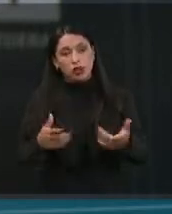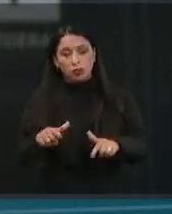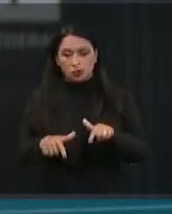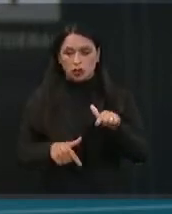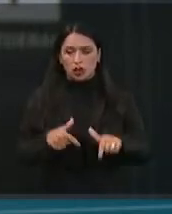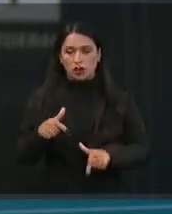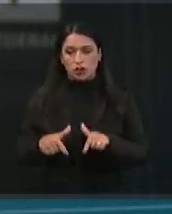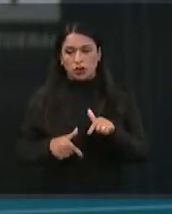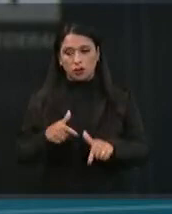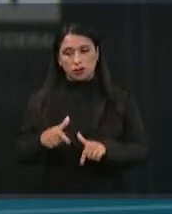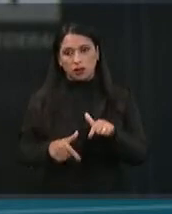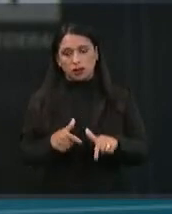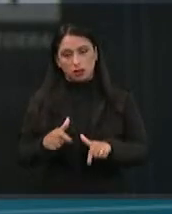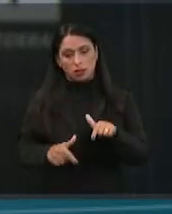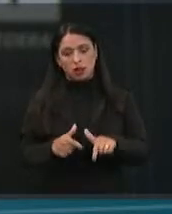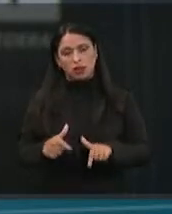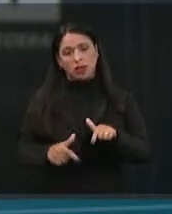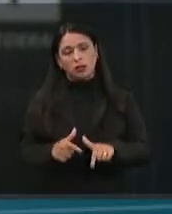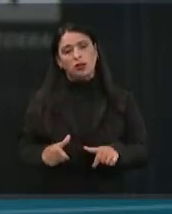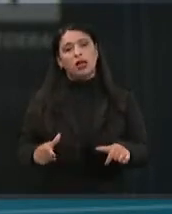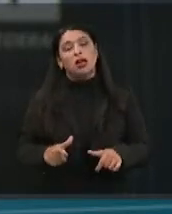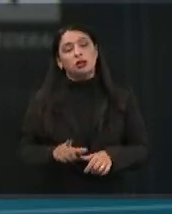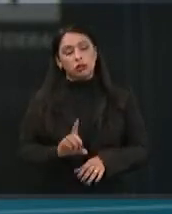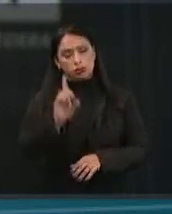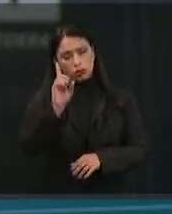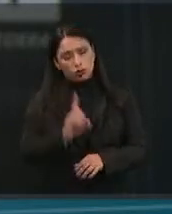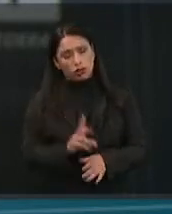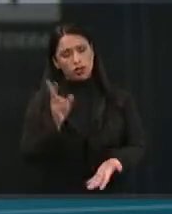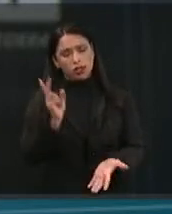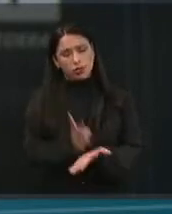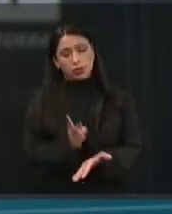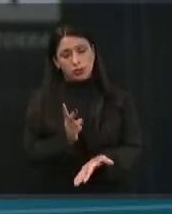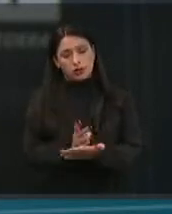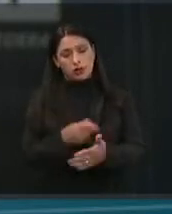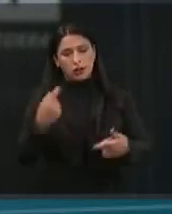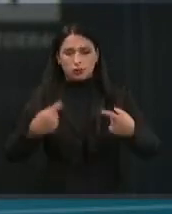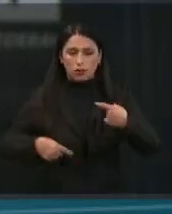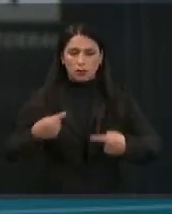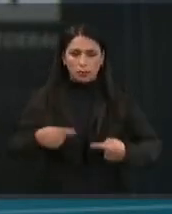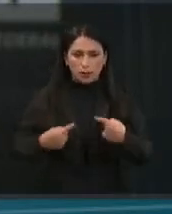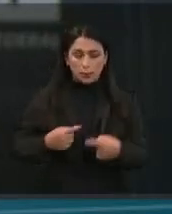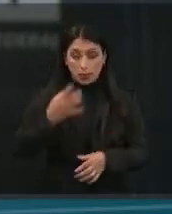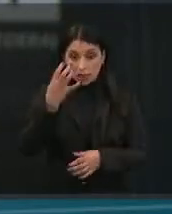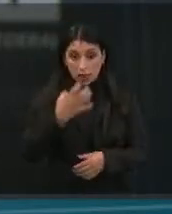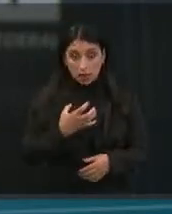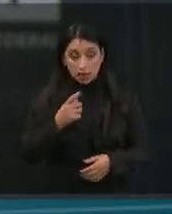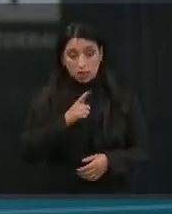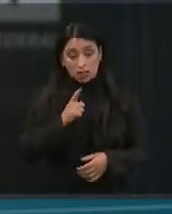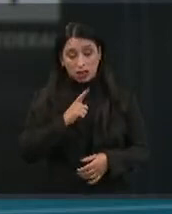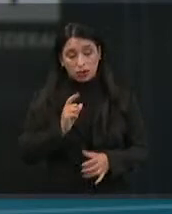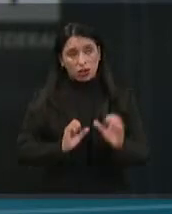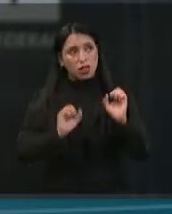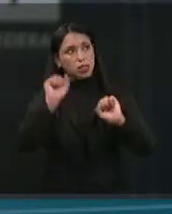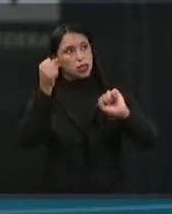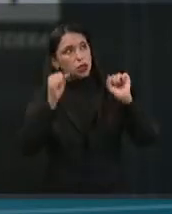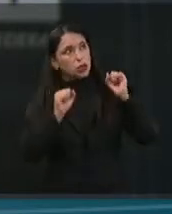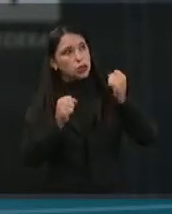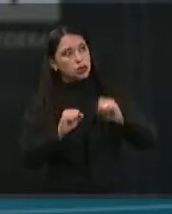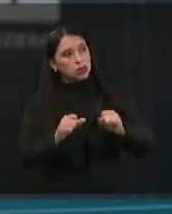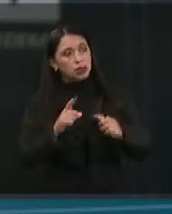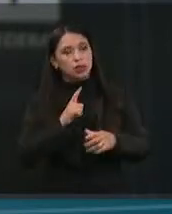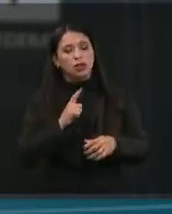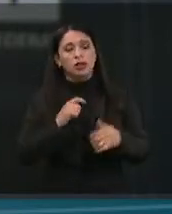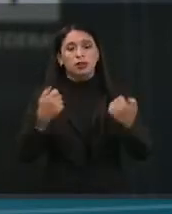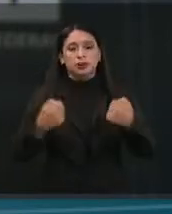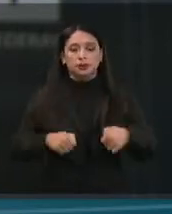atividade, tão relevante à preservação de direitos, deve ser discutida a sério, a partir da sua escala industrial e sistêmica e da